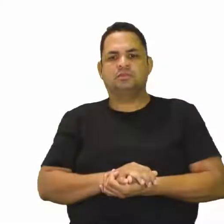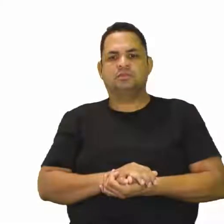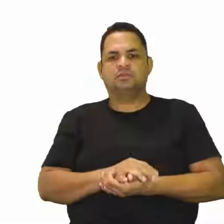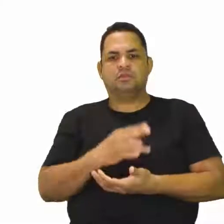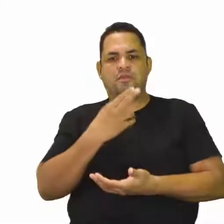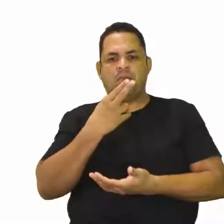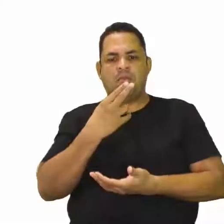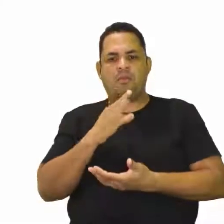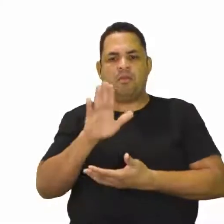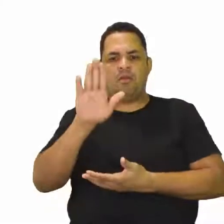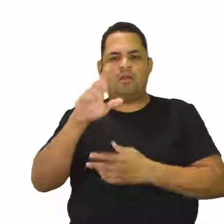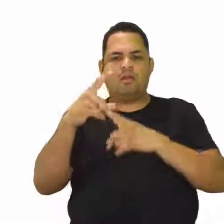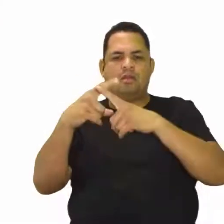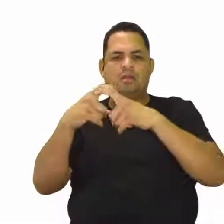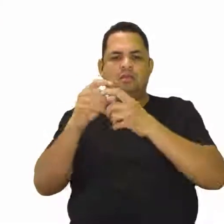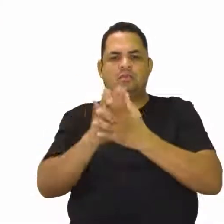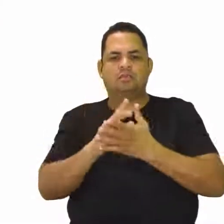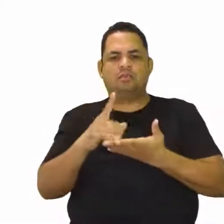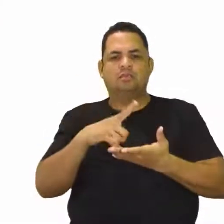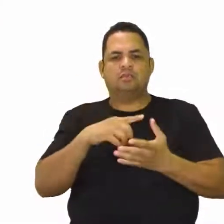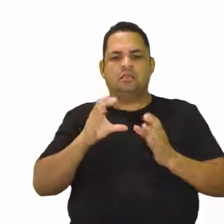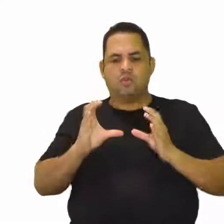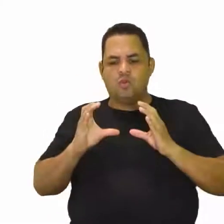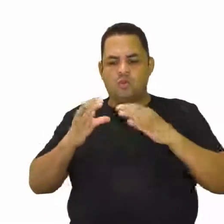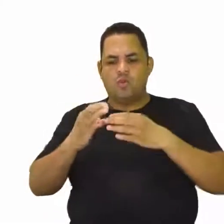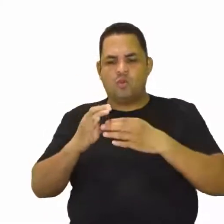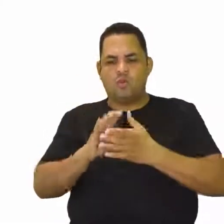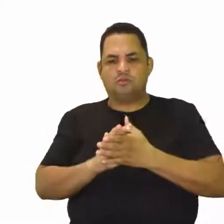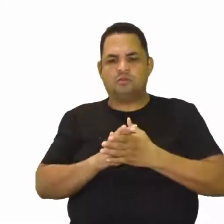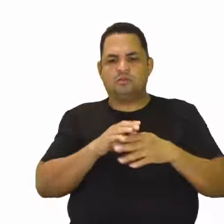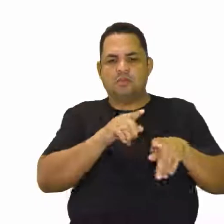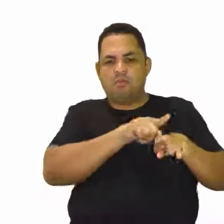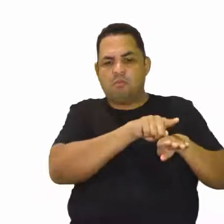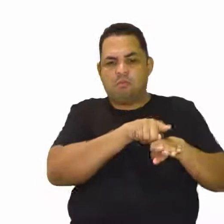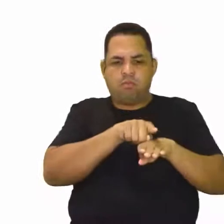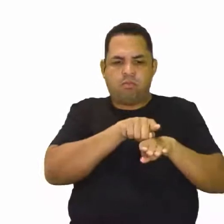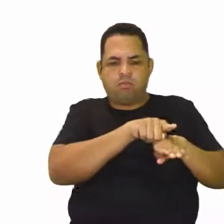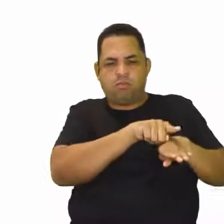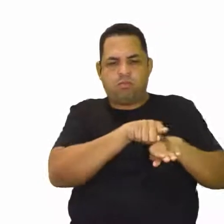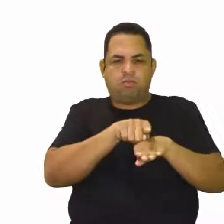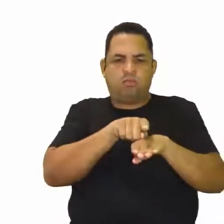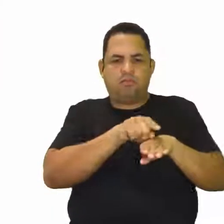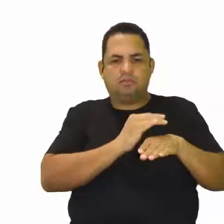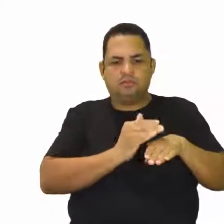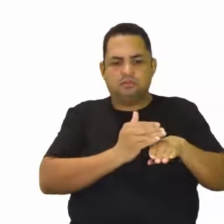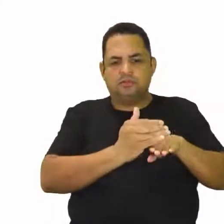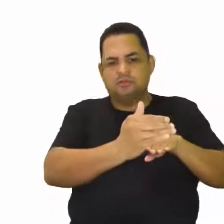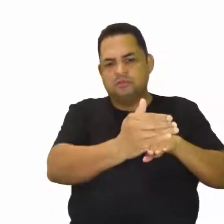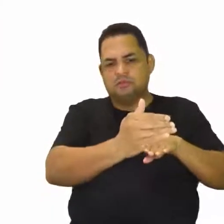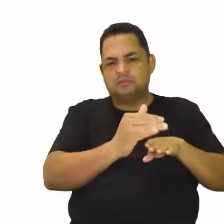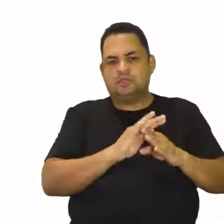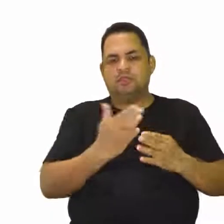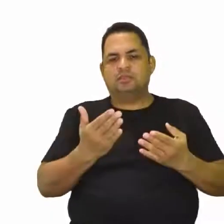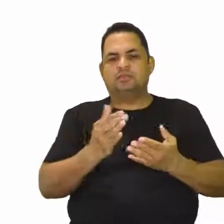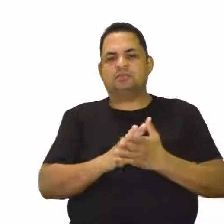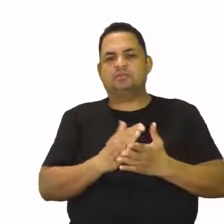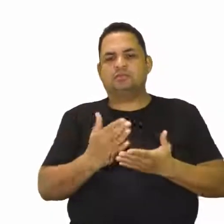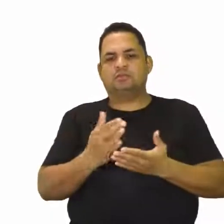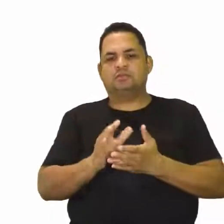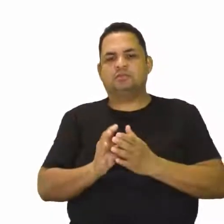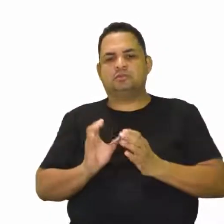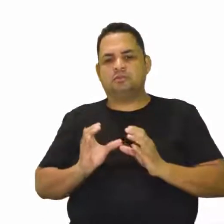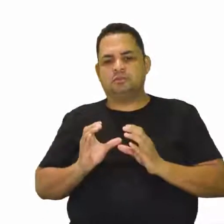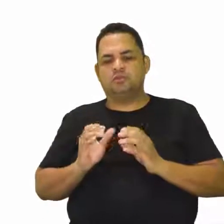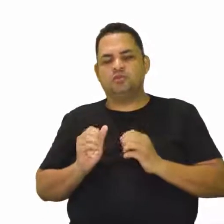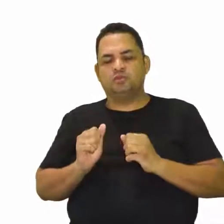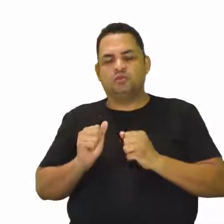Eu tinha uma frota de tanques que eu na frente detonando, junto com